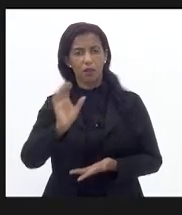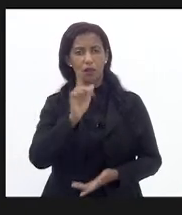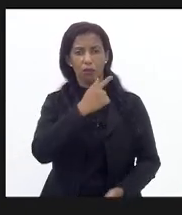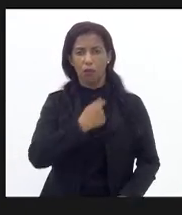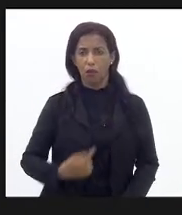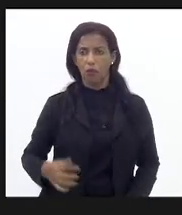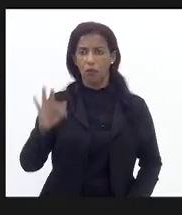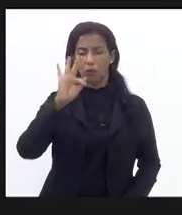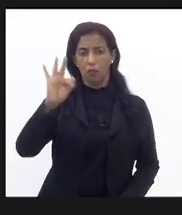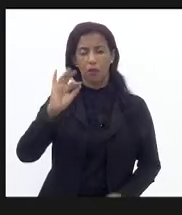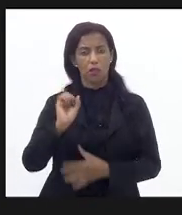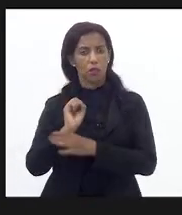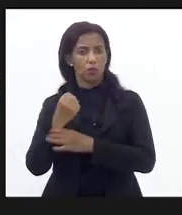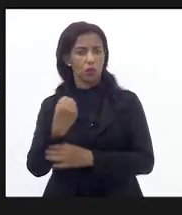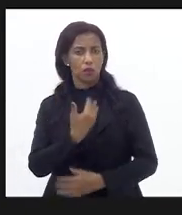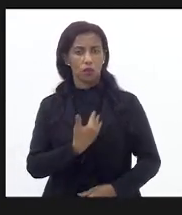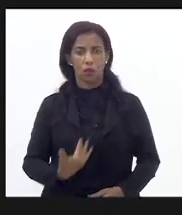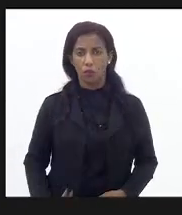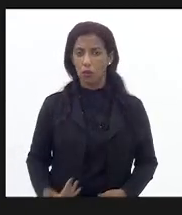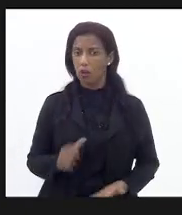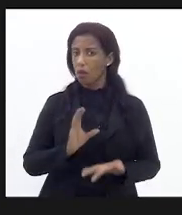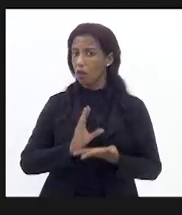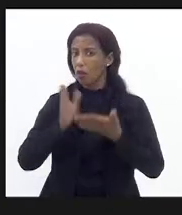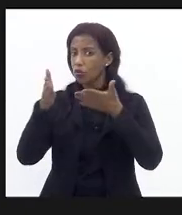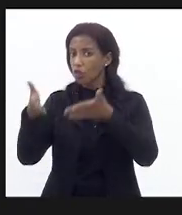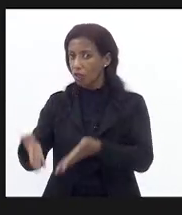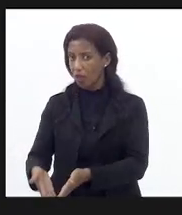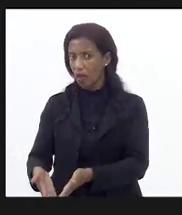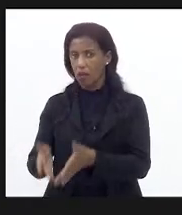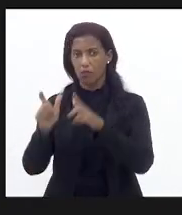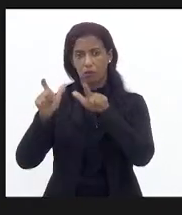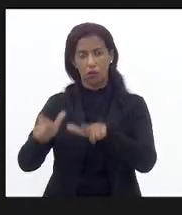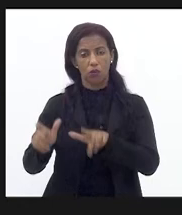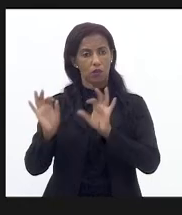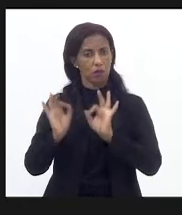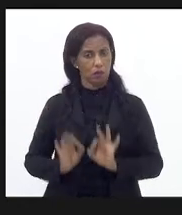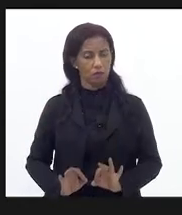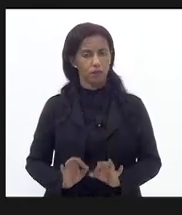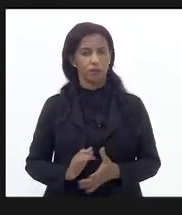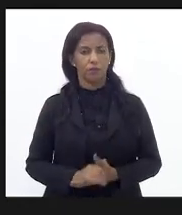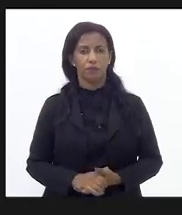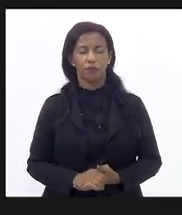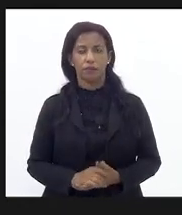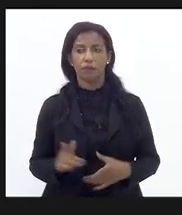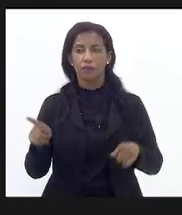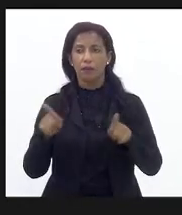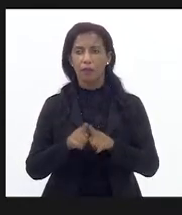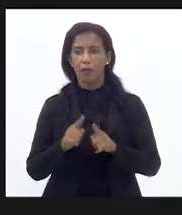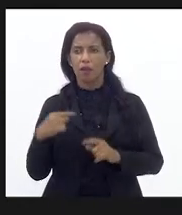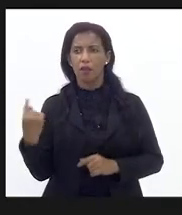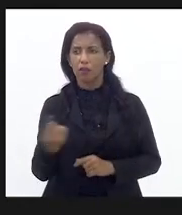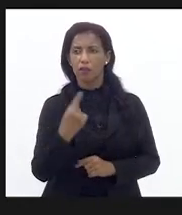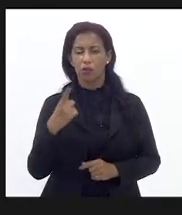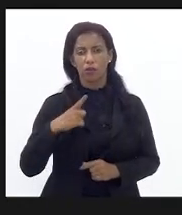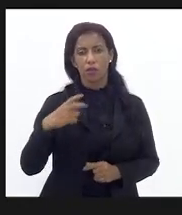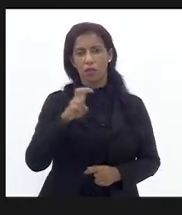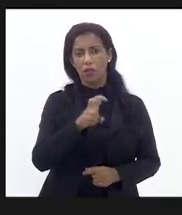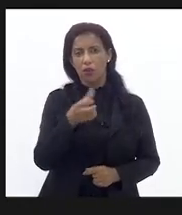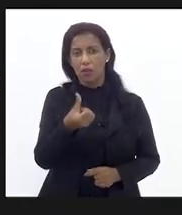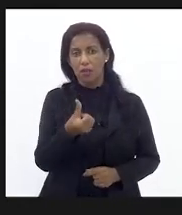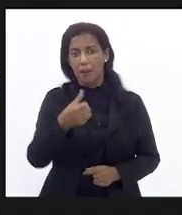para a segurança pública não chegaram ao seu destino né Assim que também como nós tivemos aí